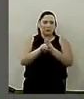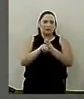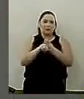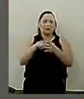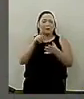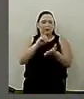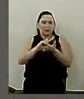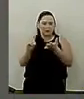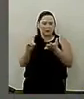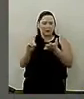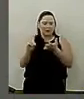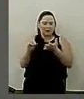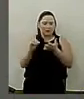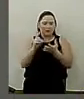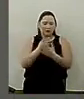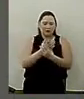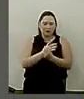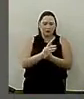atrás delas.